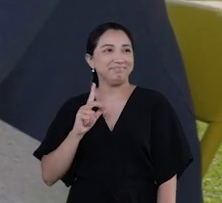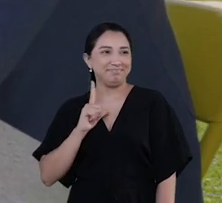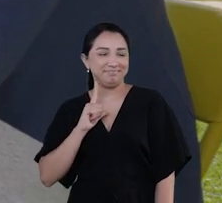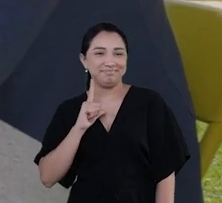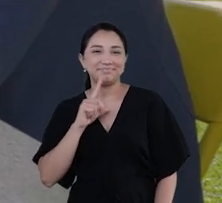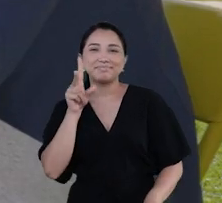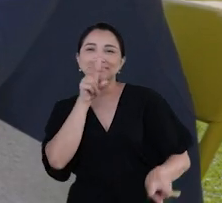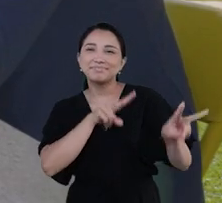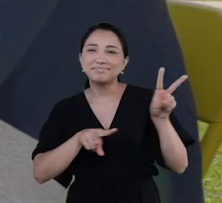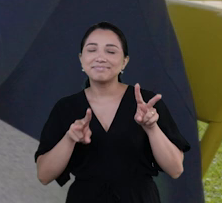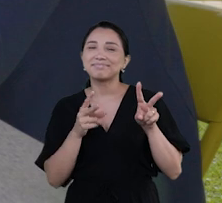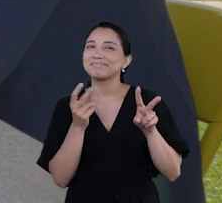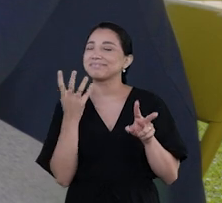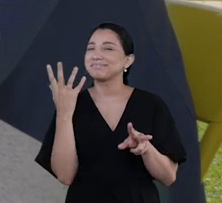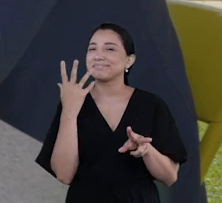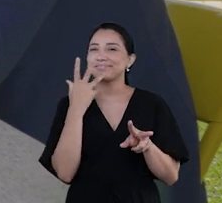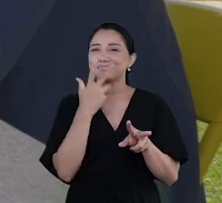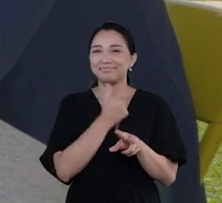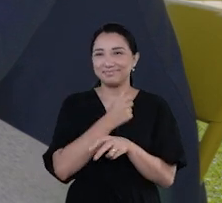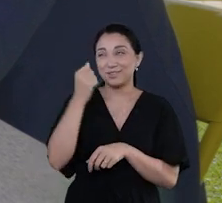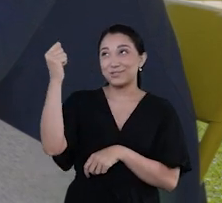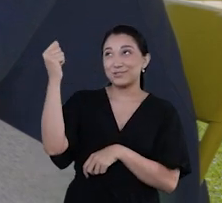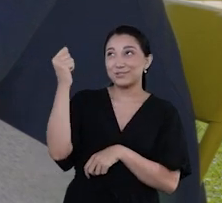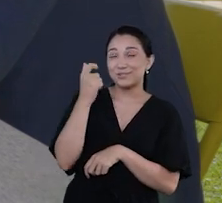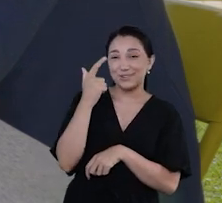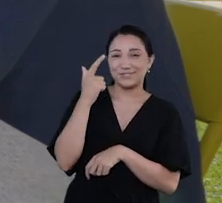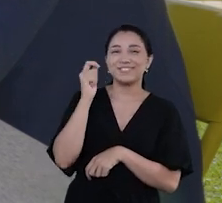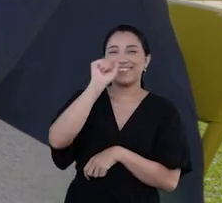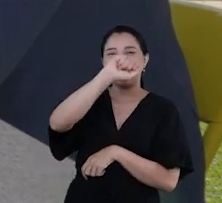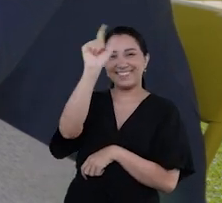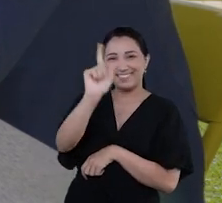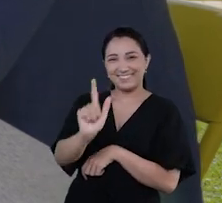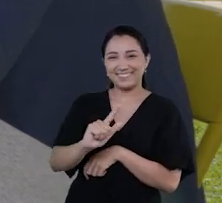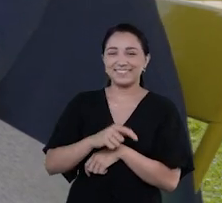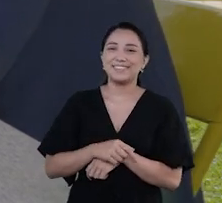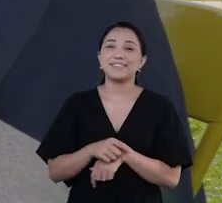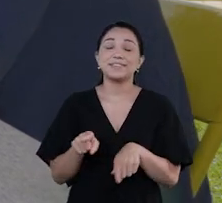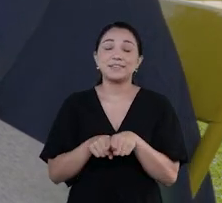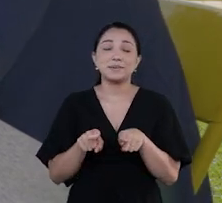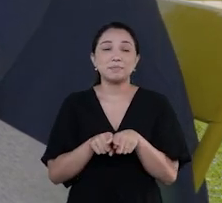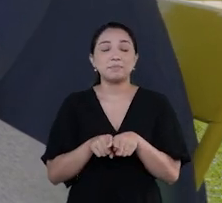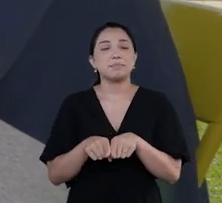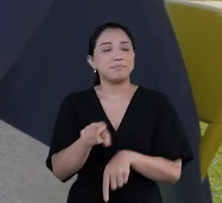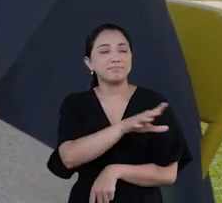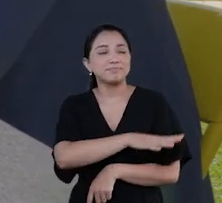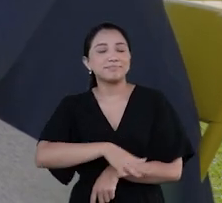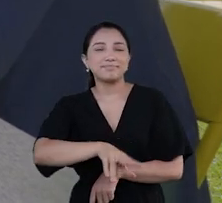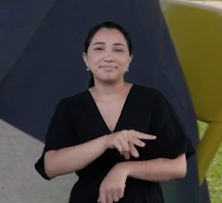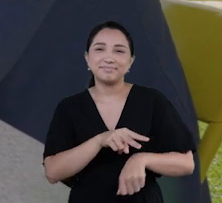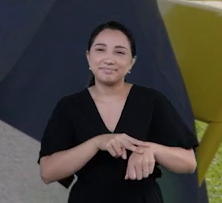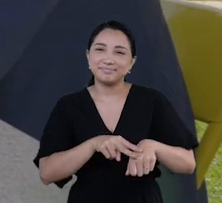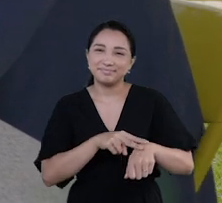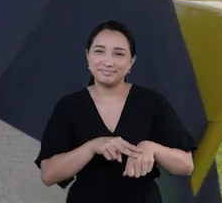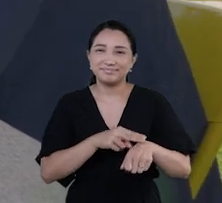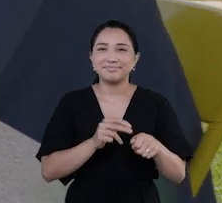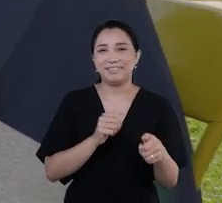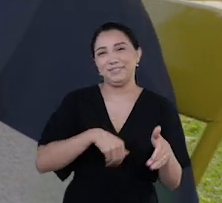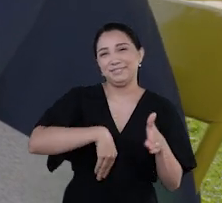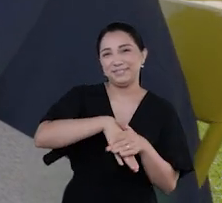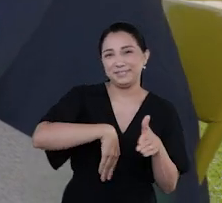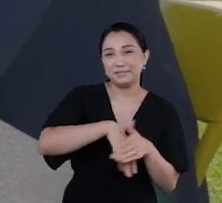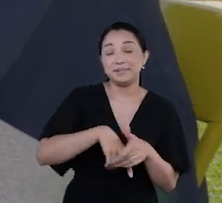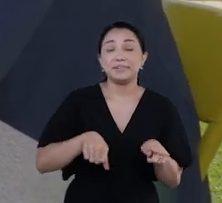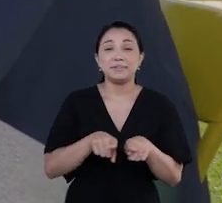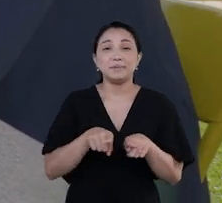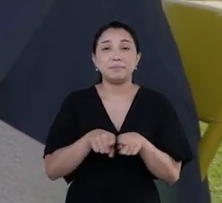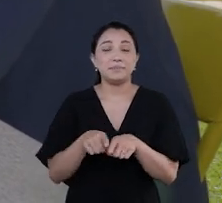azul né azulado ao lado direito um campo de futebol atrás uma construção e a minha frente